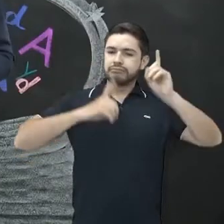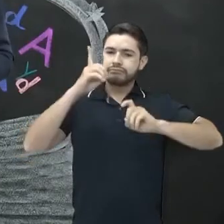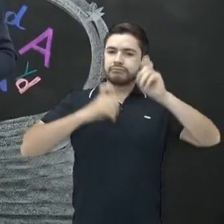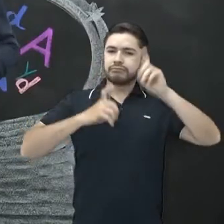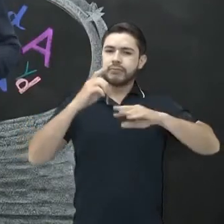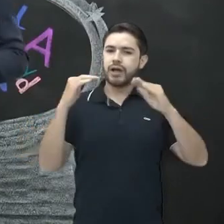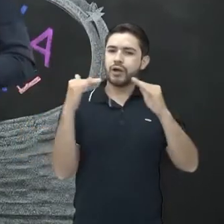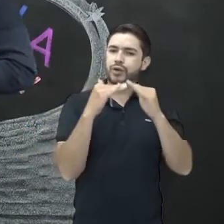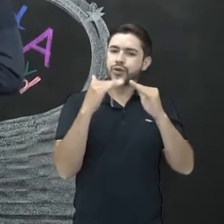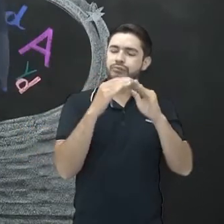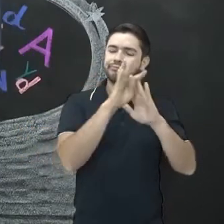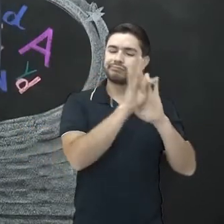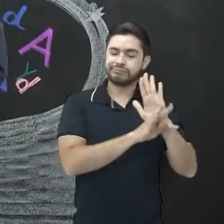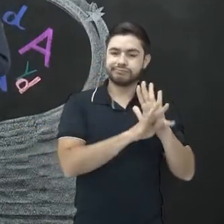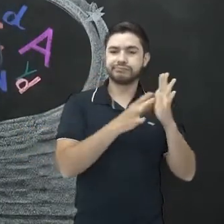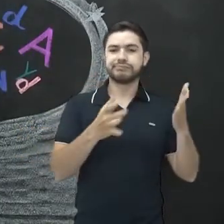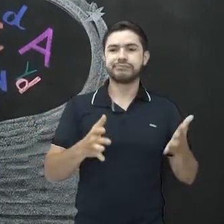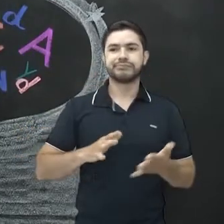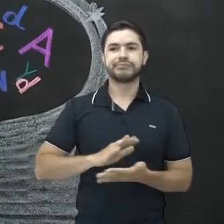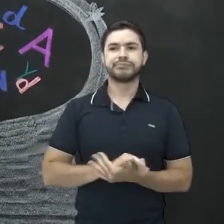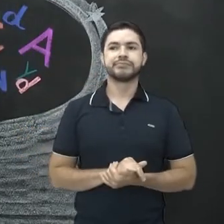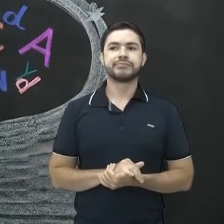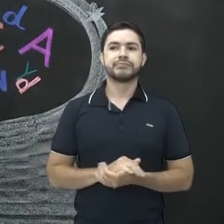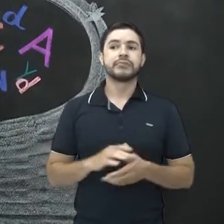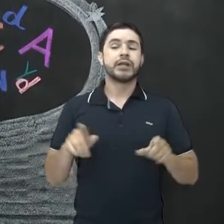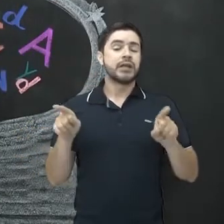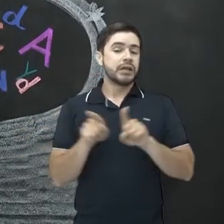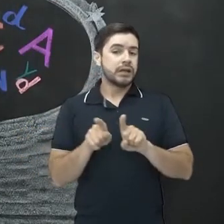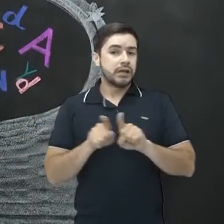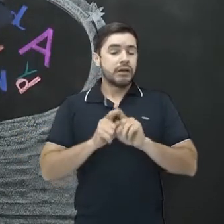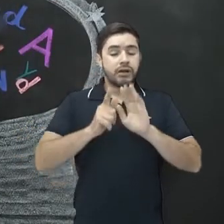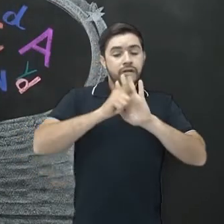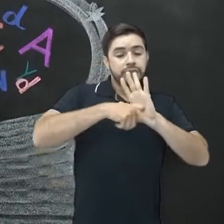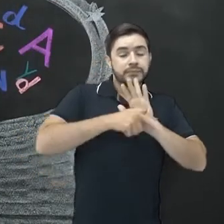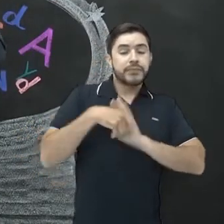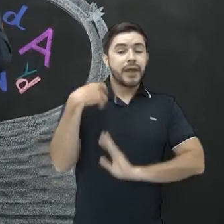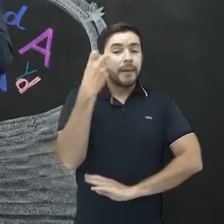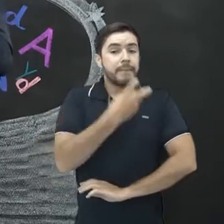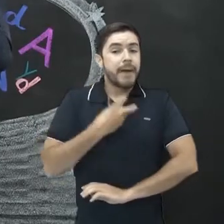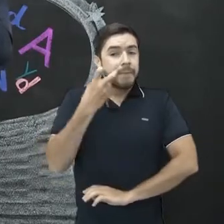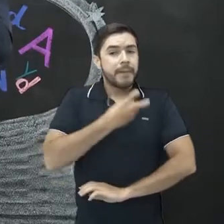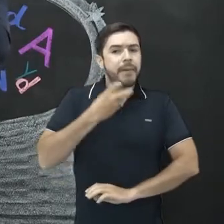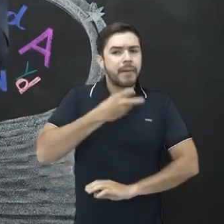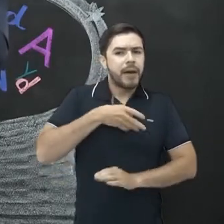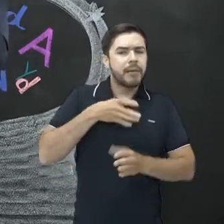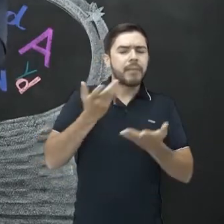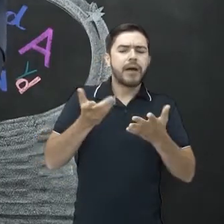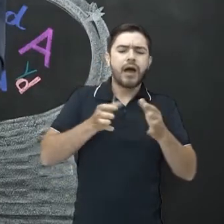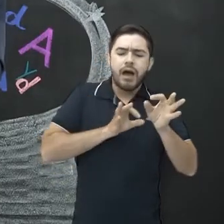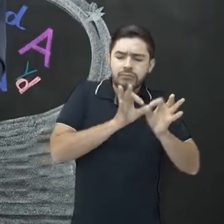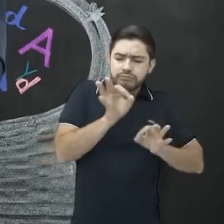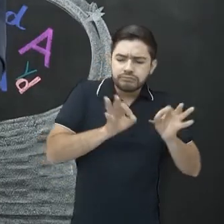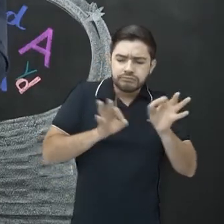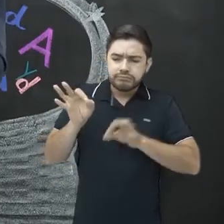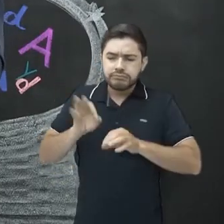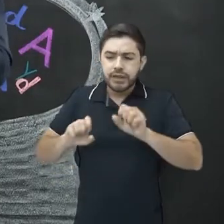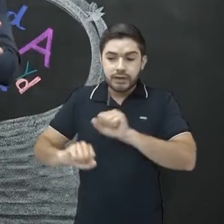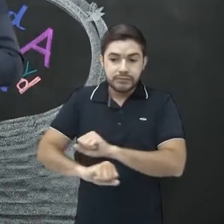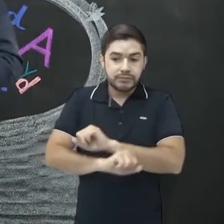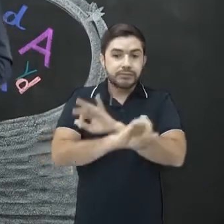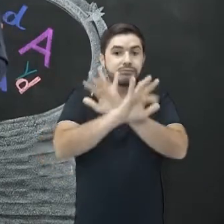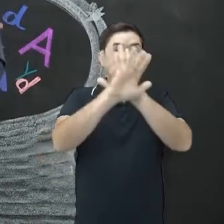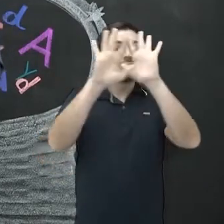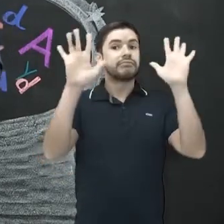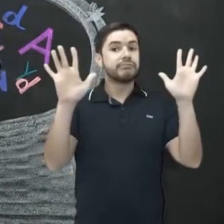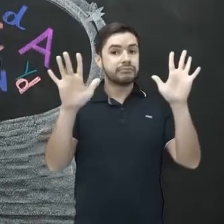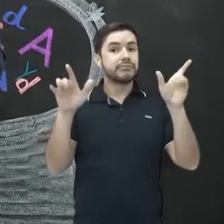conforme o repertório que ele tem. Os gêneros orais também conduzem a fala de uma forma que fique muito explícito quem é esse